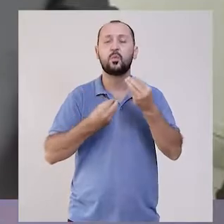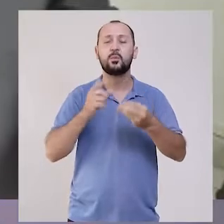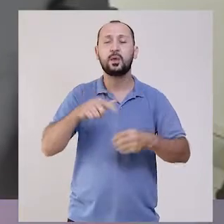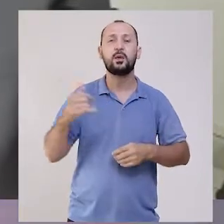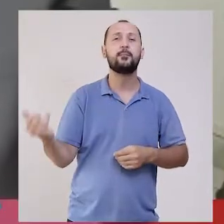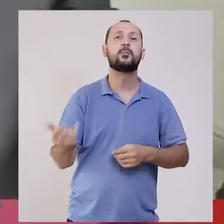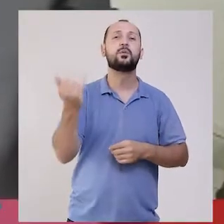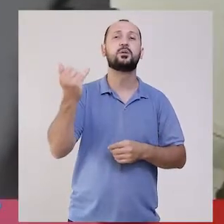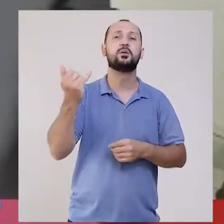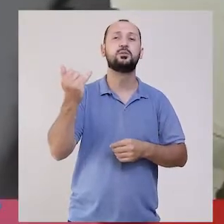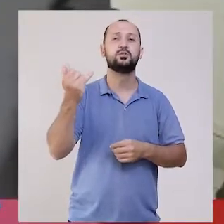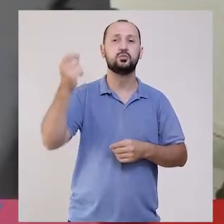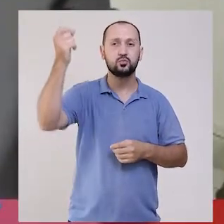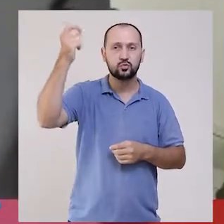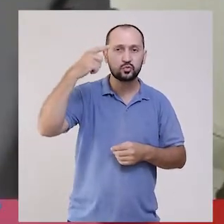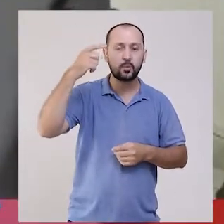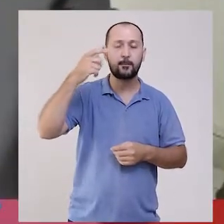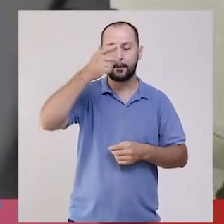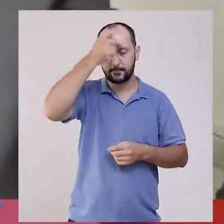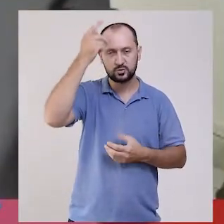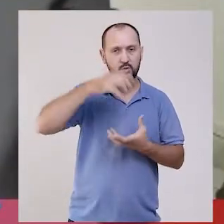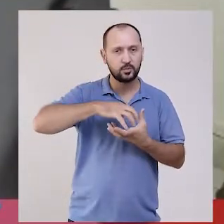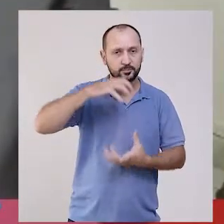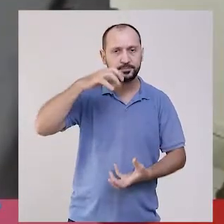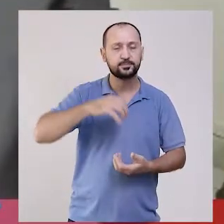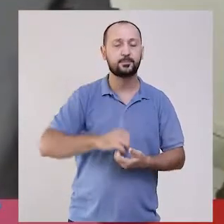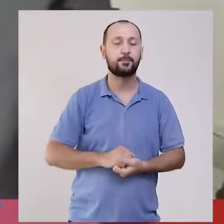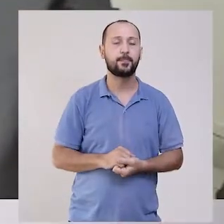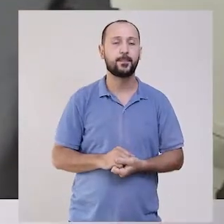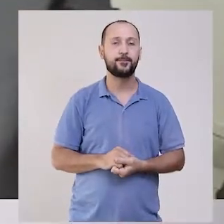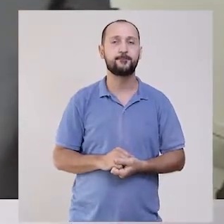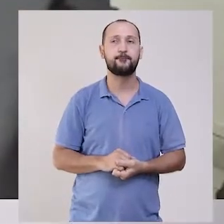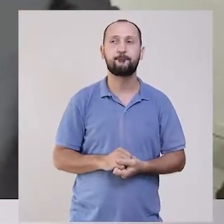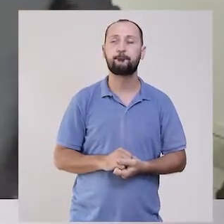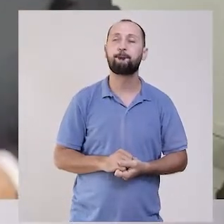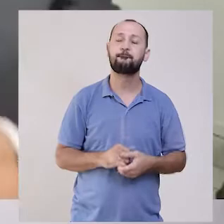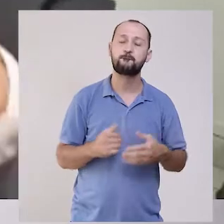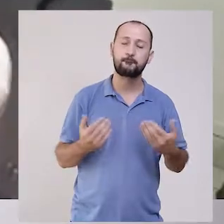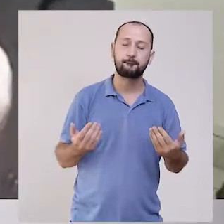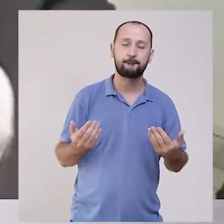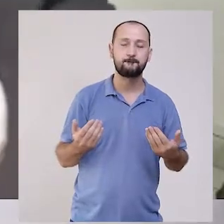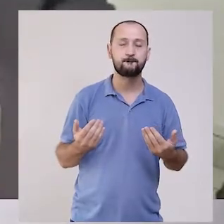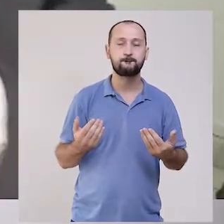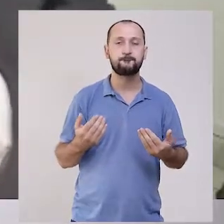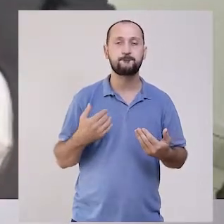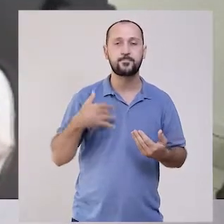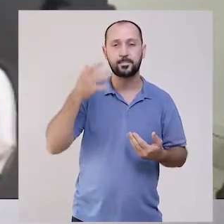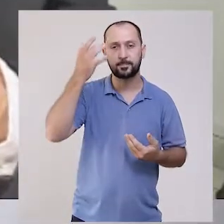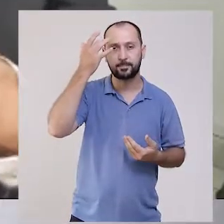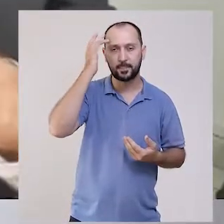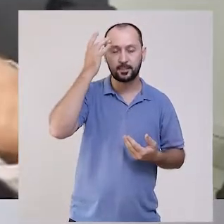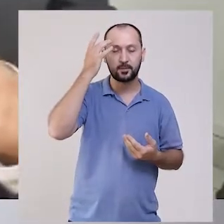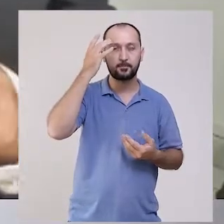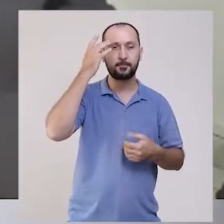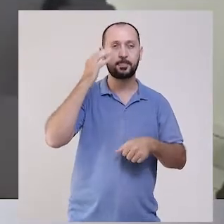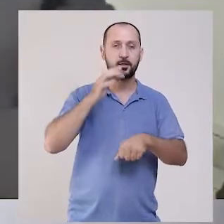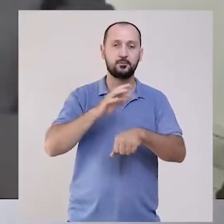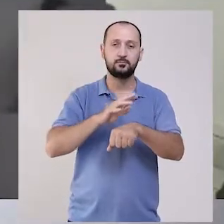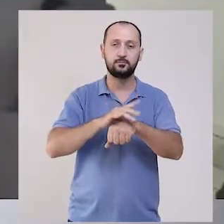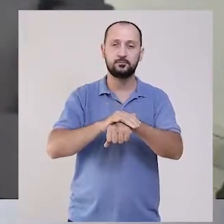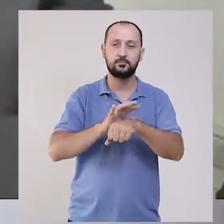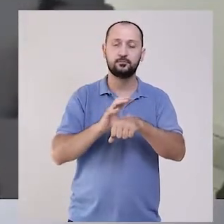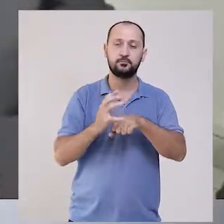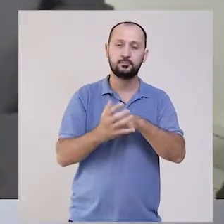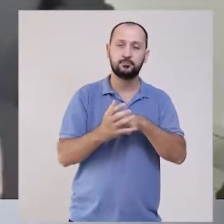relevância de tomar sol para uma pessoa de mais idade? Olha, vamos aí, eu acho assim, a